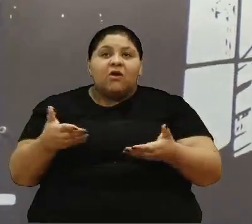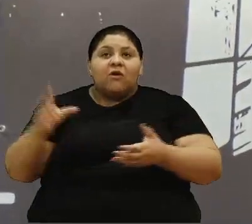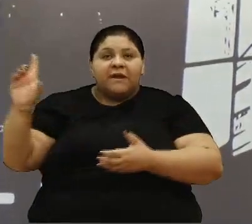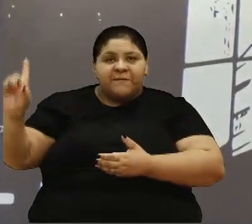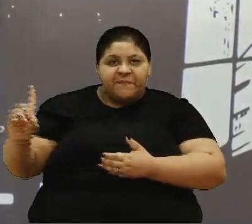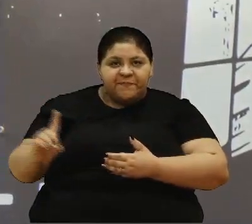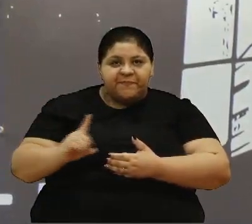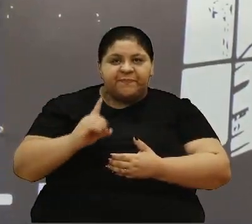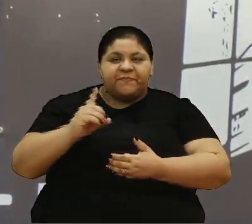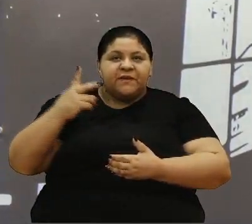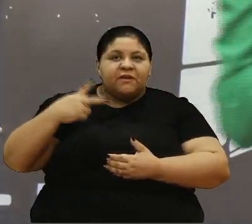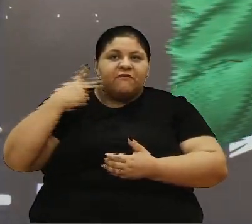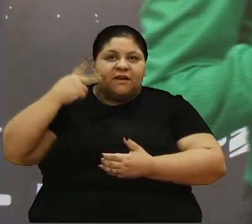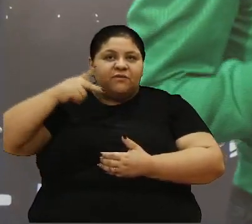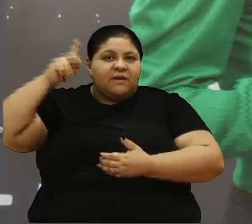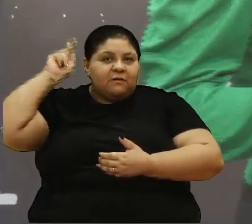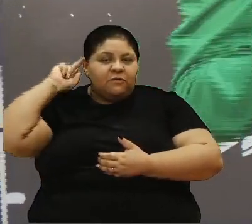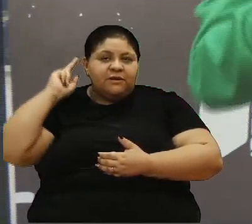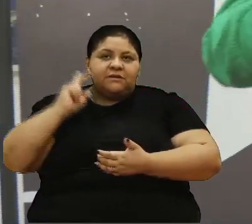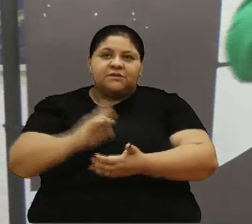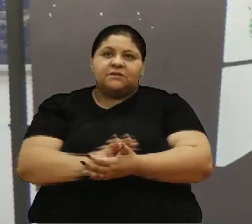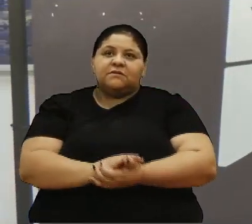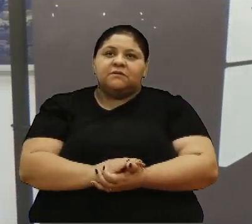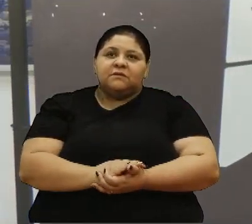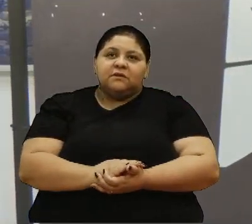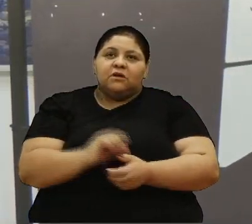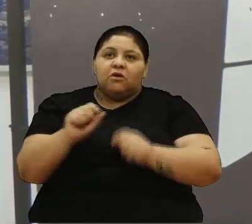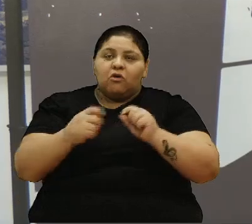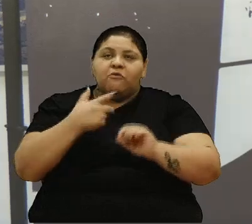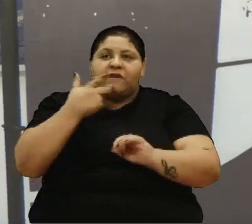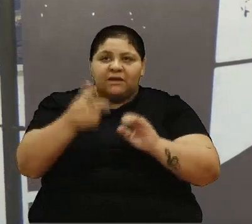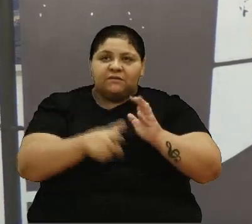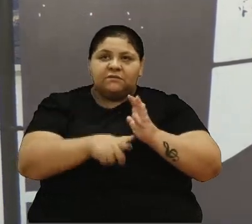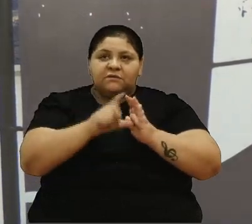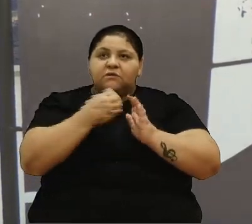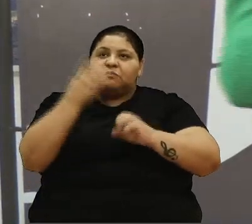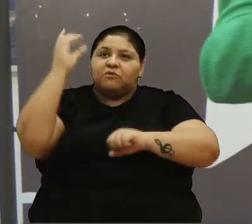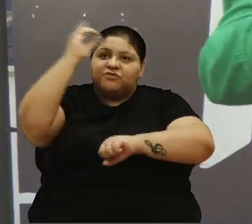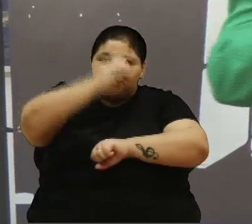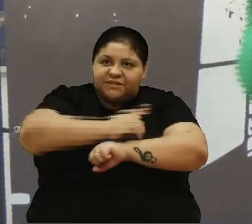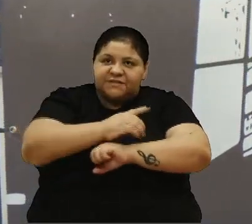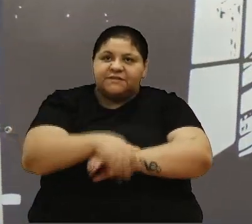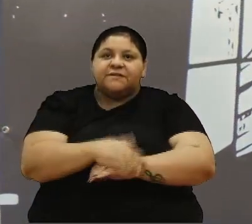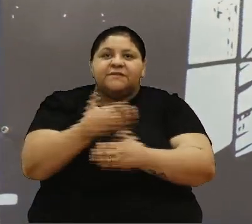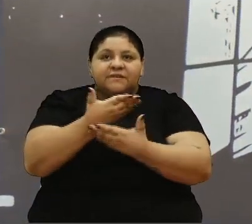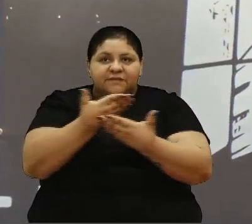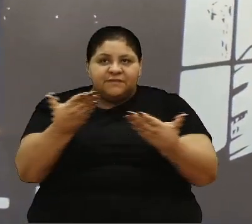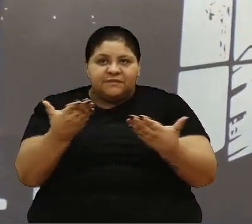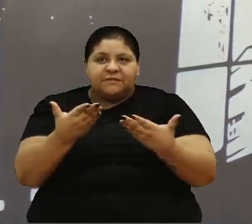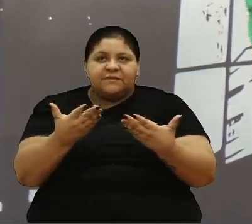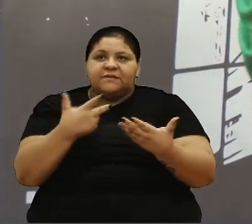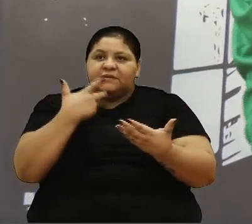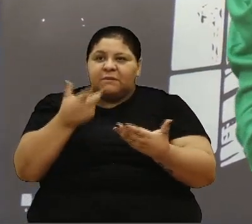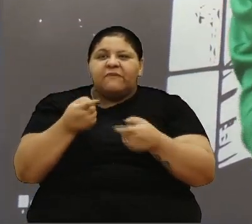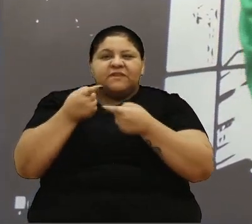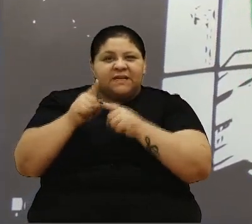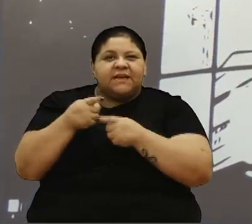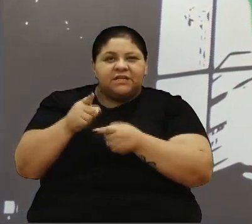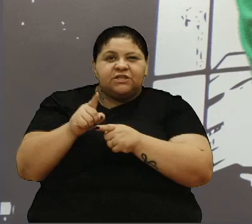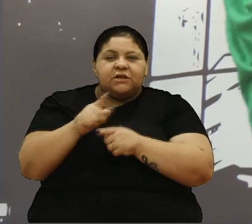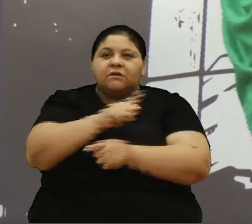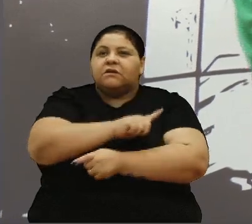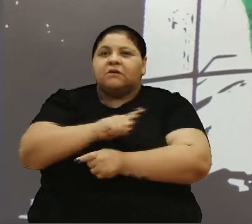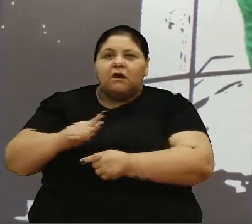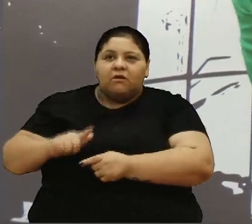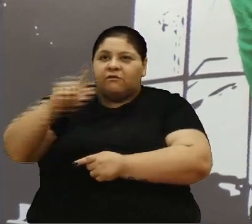a participação do vereador Iago Morandi, que, como eu tinha falado, né? Bom dia, vereador. O senhor ocupou o espaço para fazer críticas ao